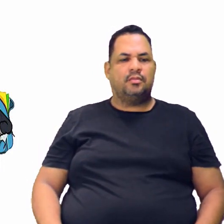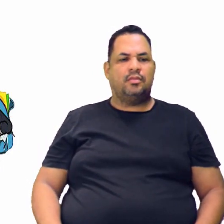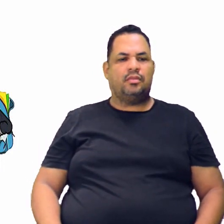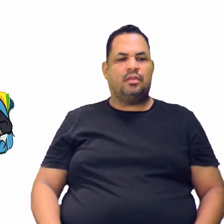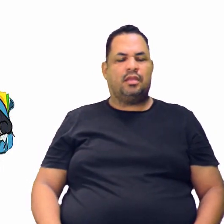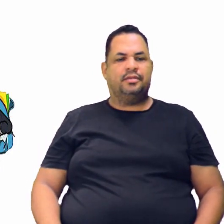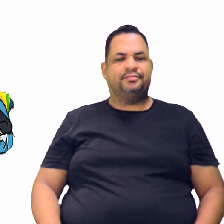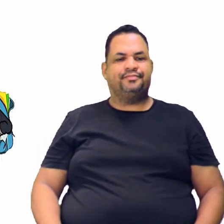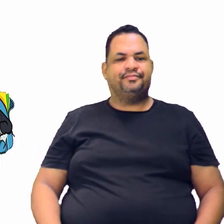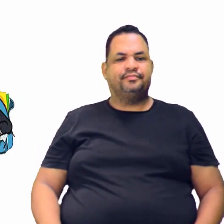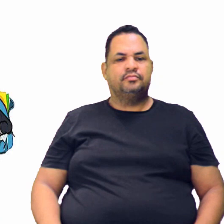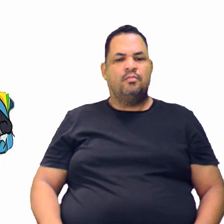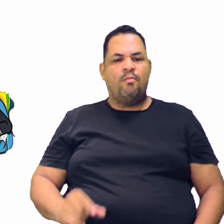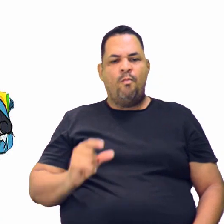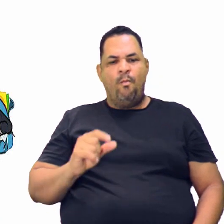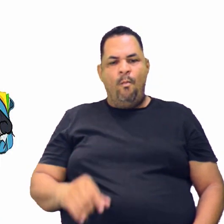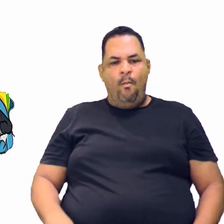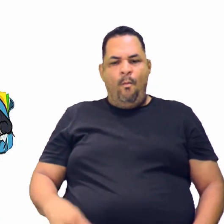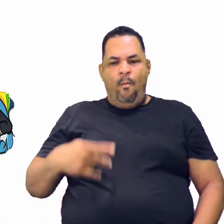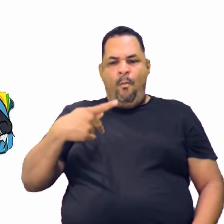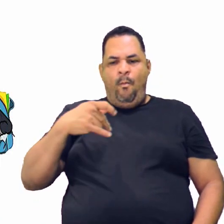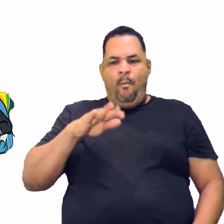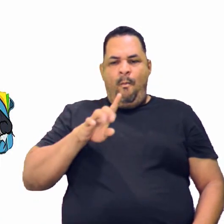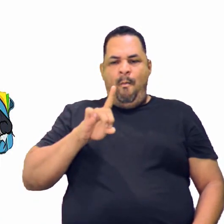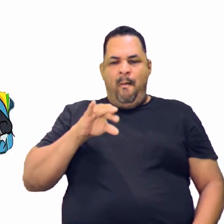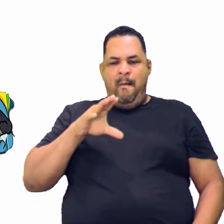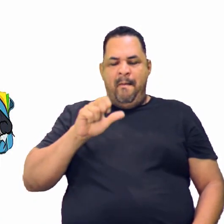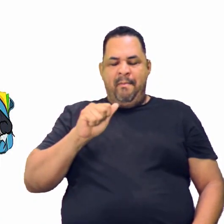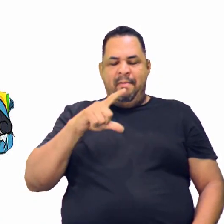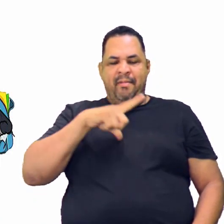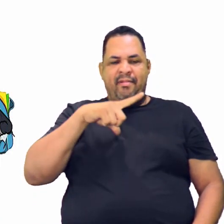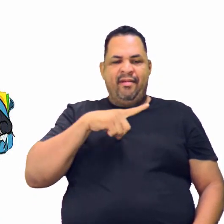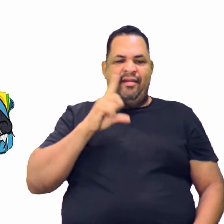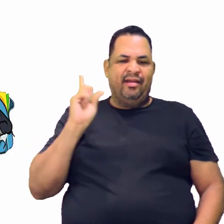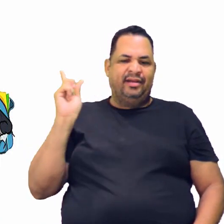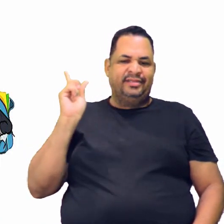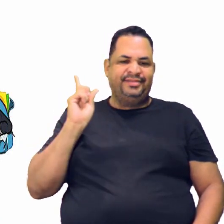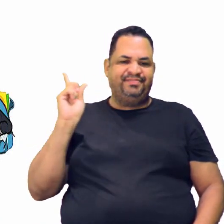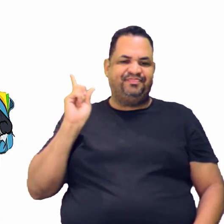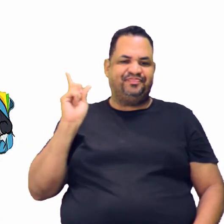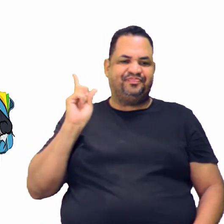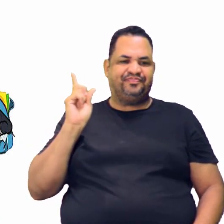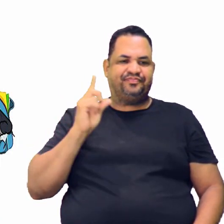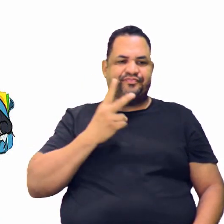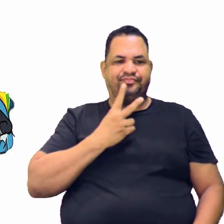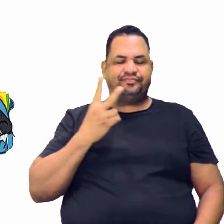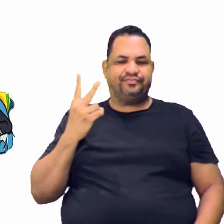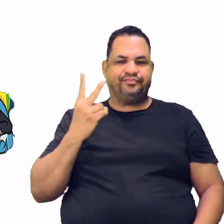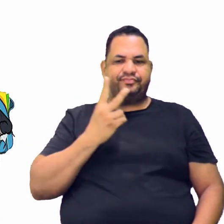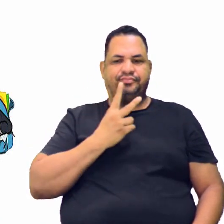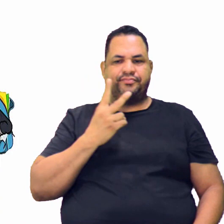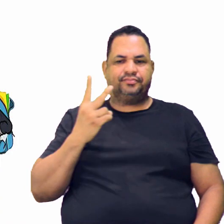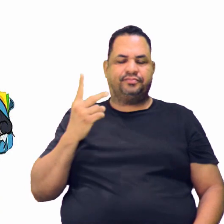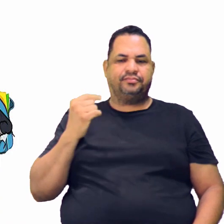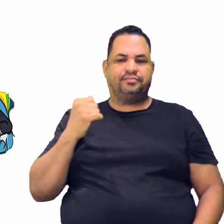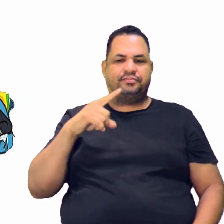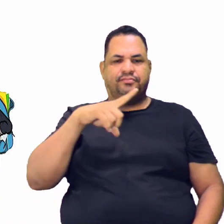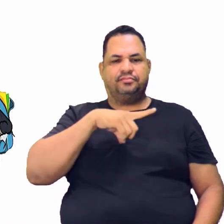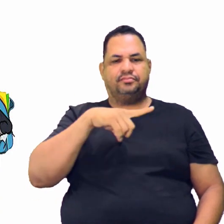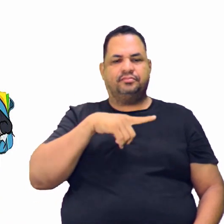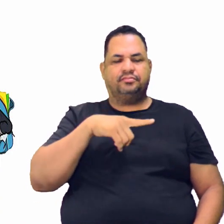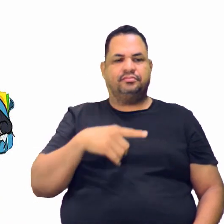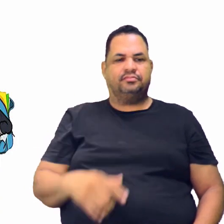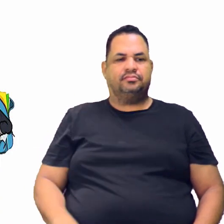Então, isso aqui é a prosódia. Então, aqui tem algumas prosódias, dupla, né? Prosódia aqui eu